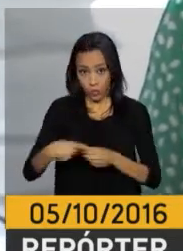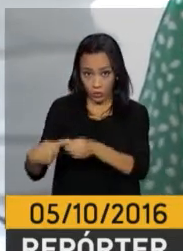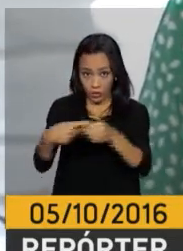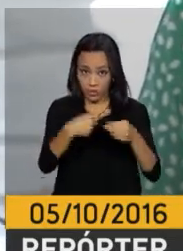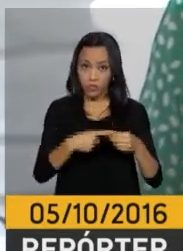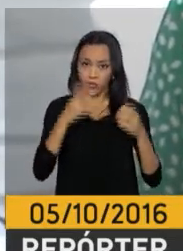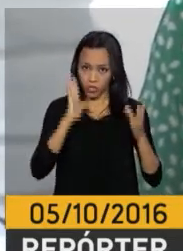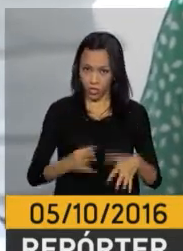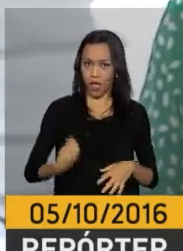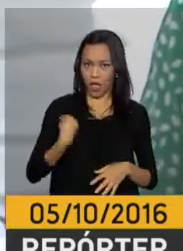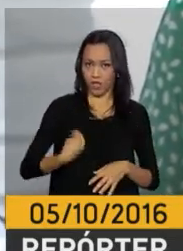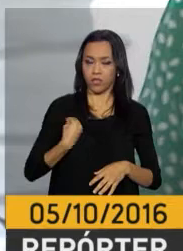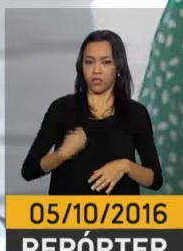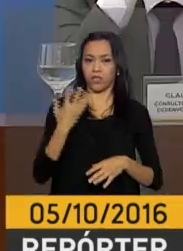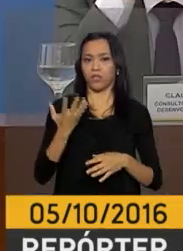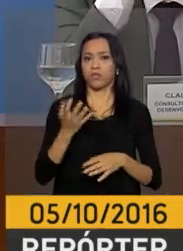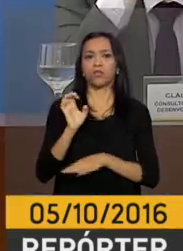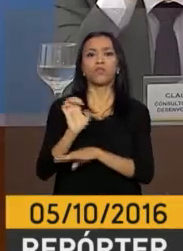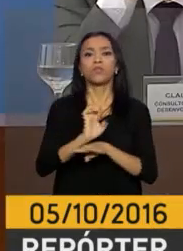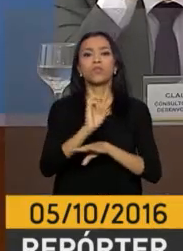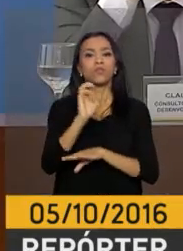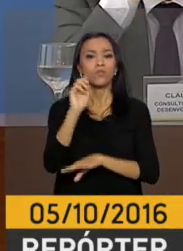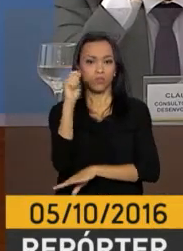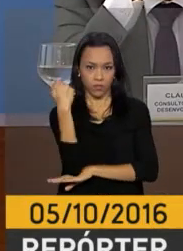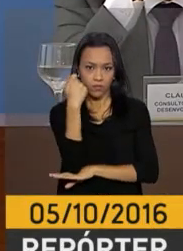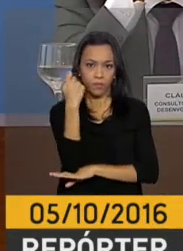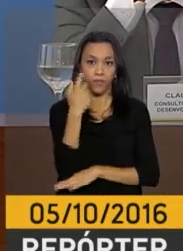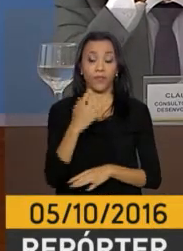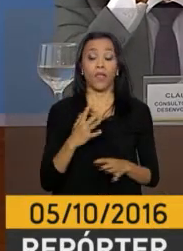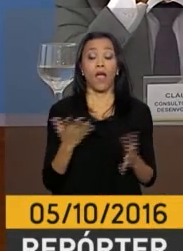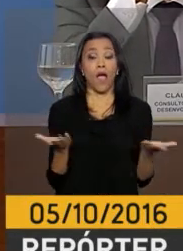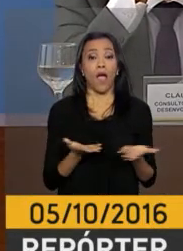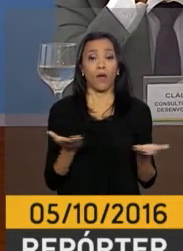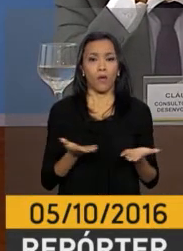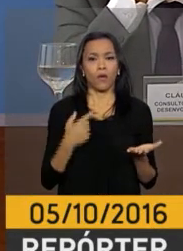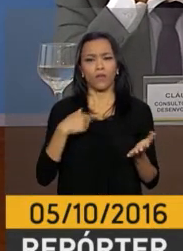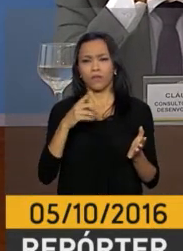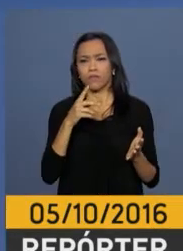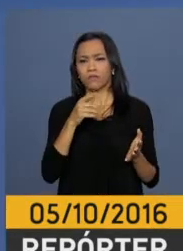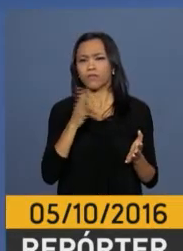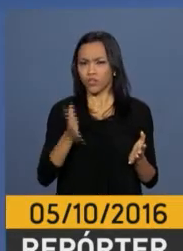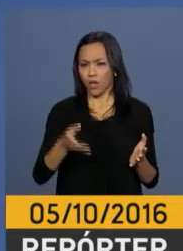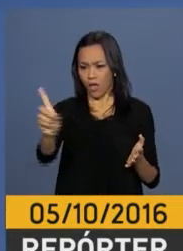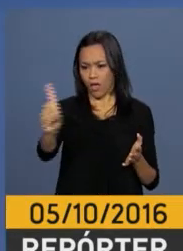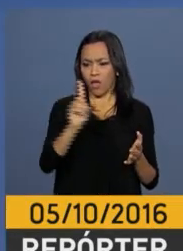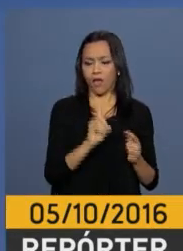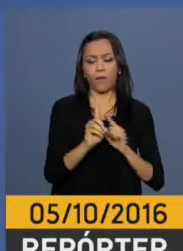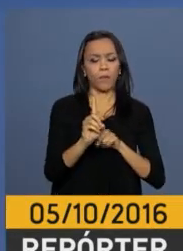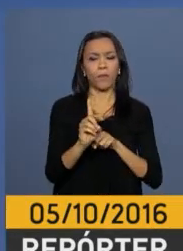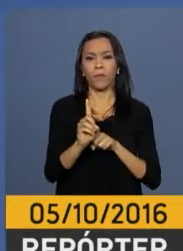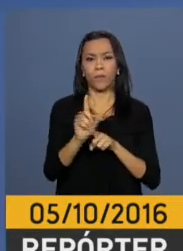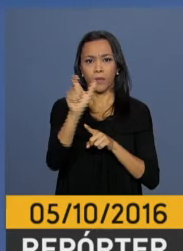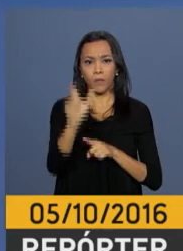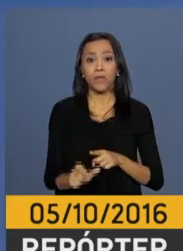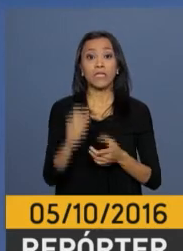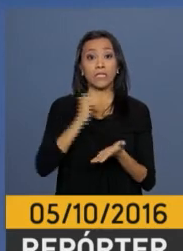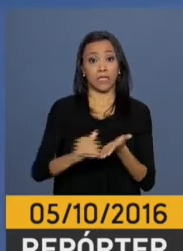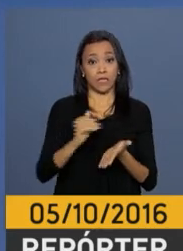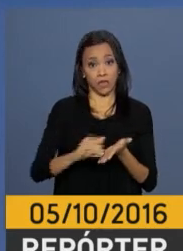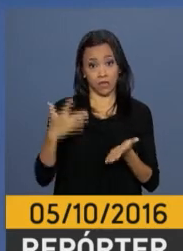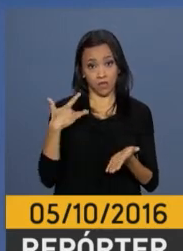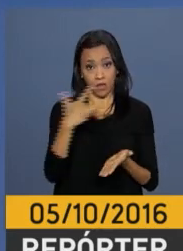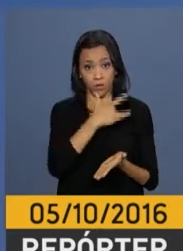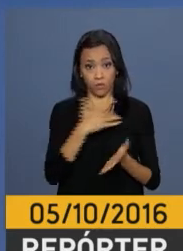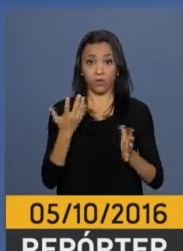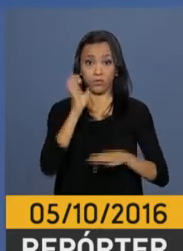onde já existe agora nós estamos tratando diretamente hoje inclusive esteve presente aqui o secretário da saúde do rio